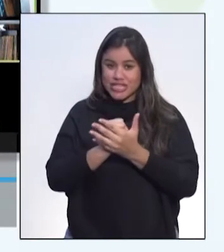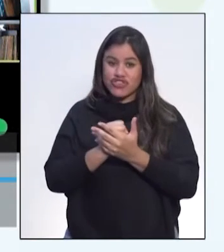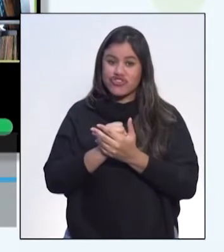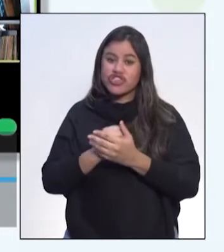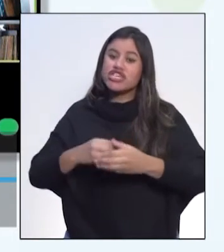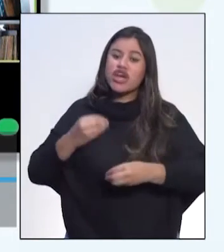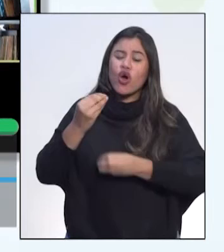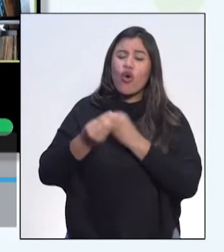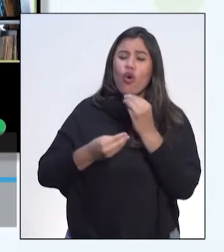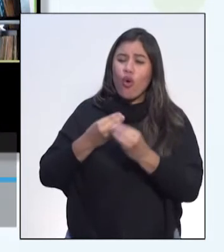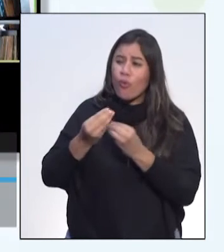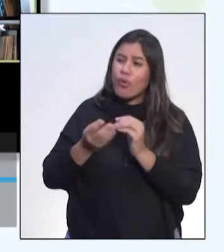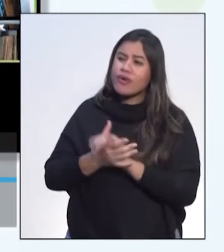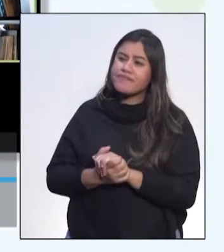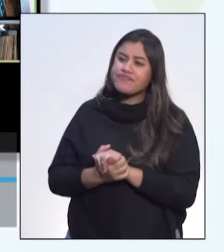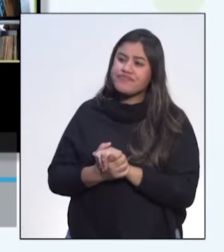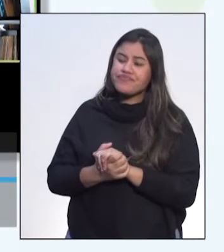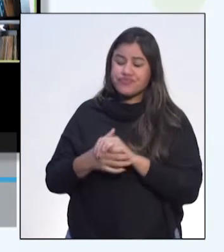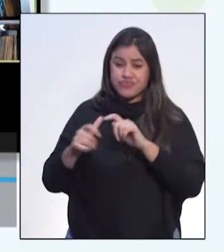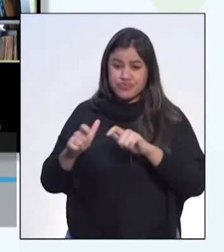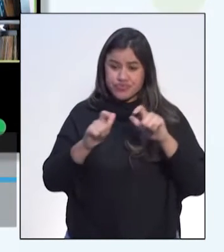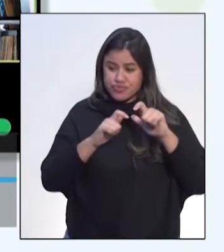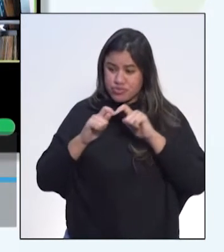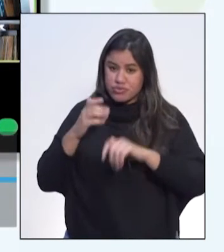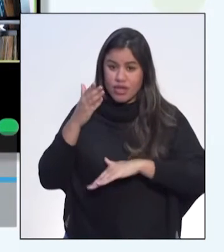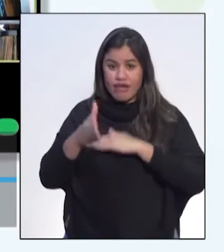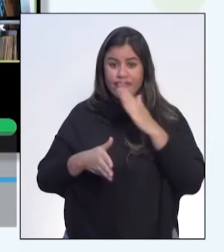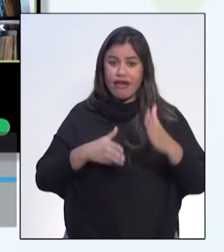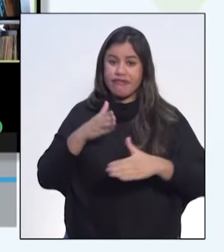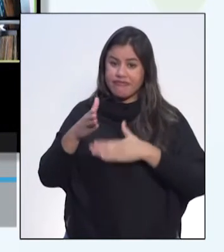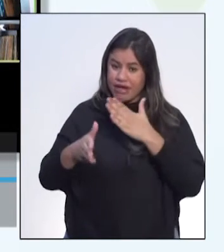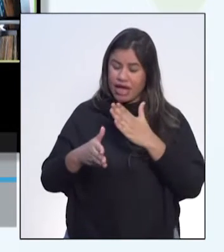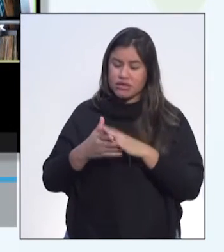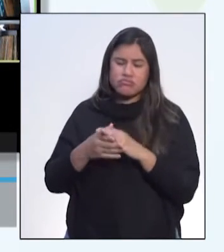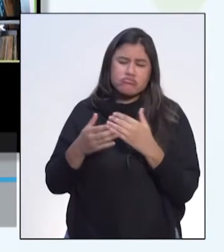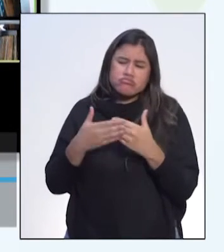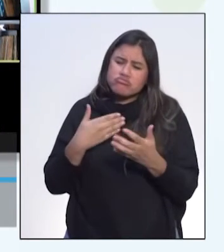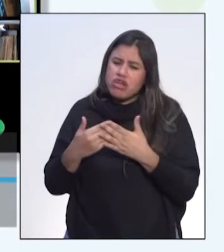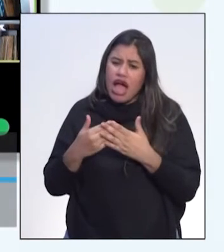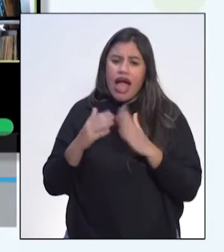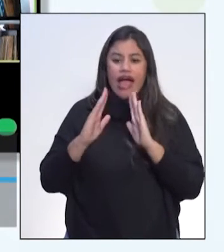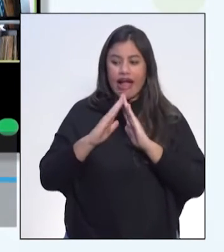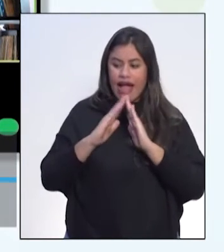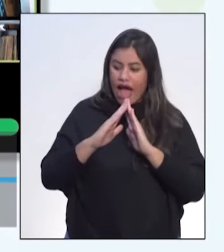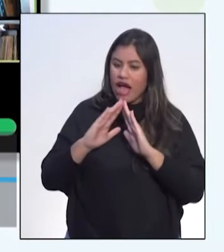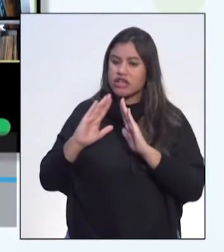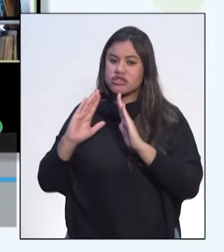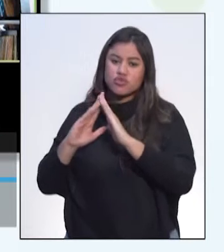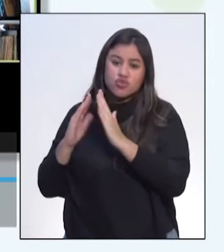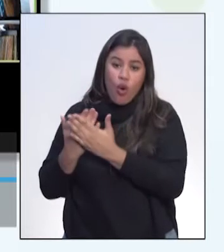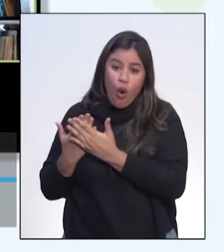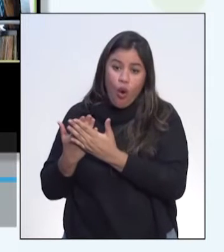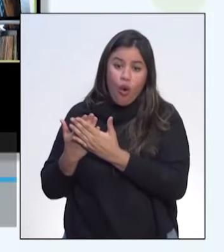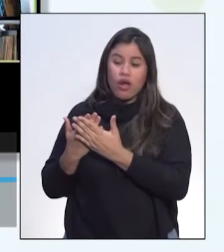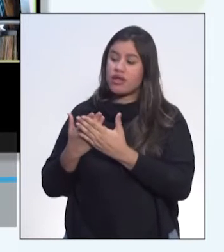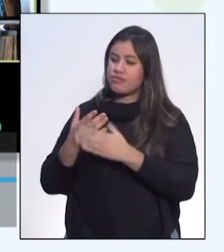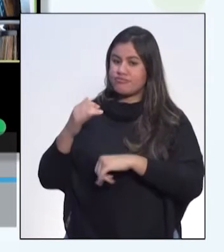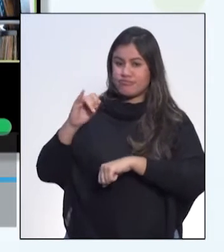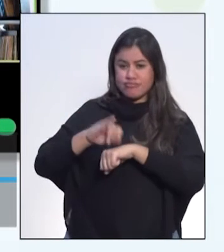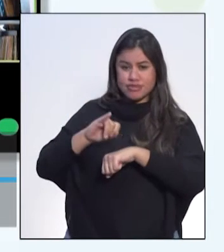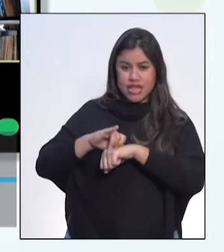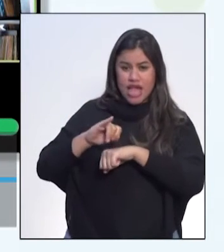decisões nos ambientes que eles frequentam. Então, desde dentro de casa até na escola, quem sabe dos